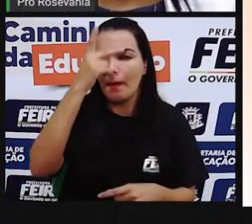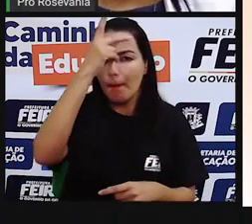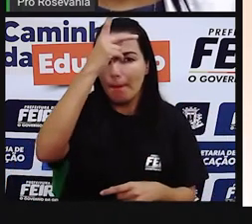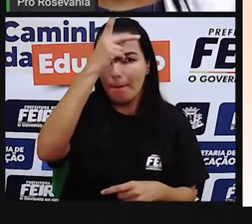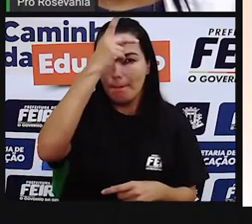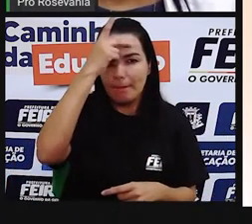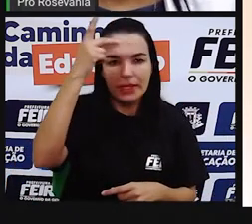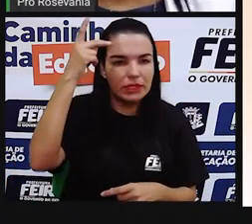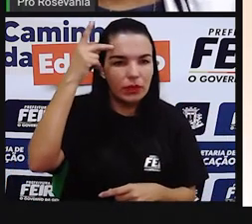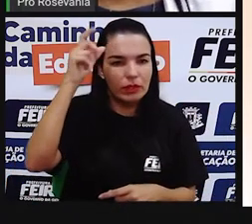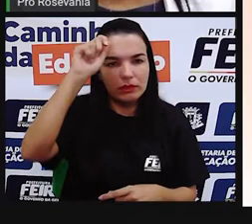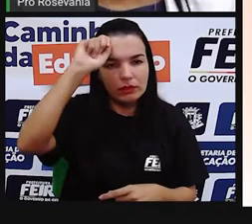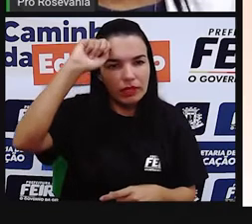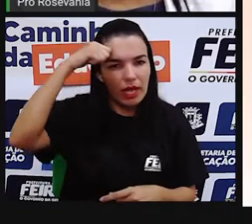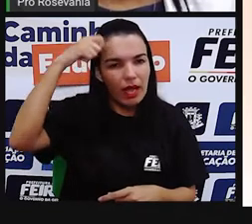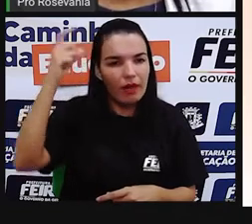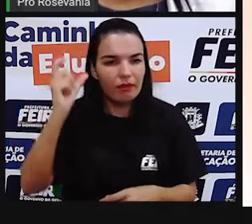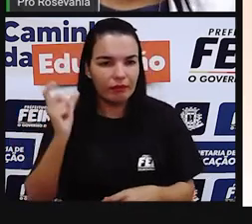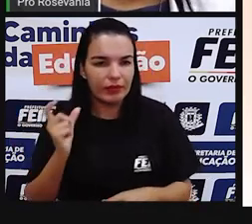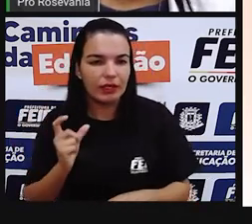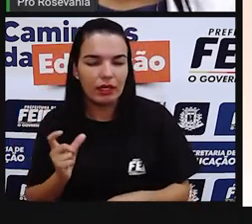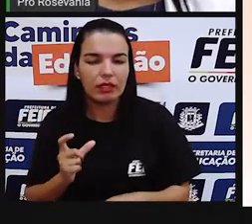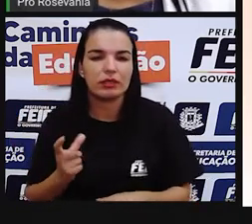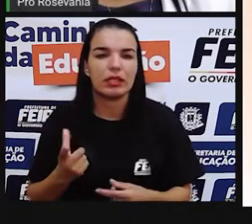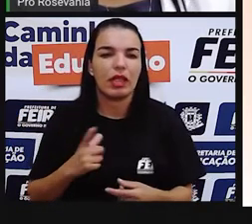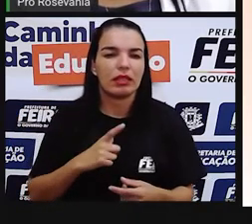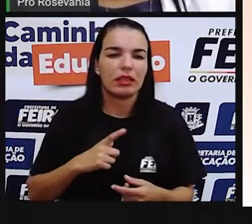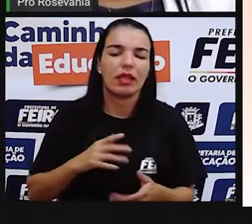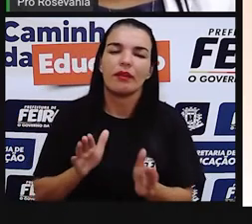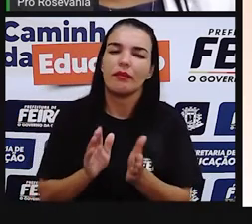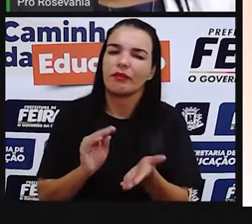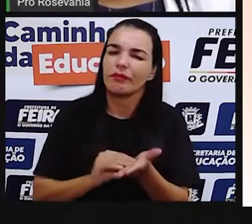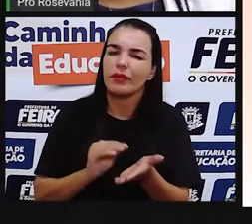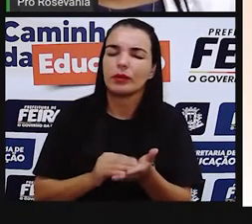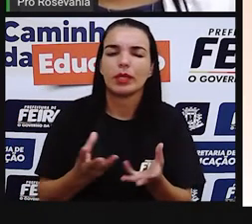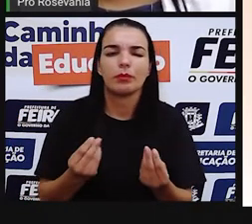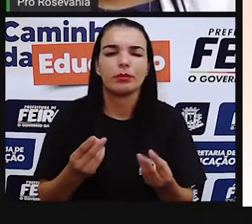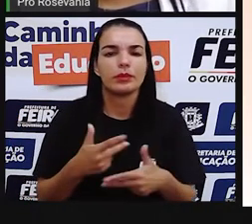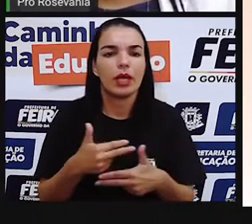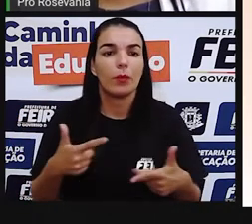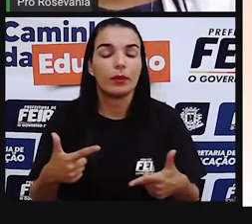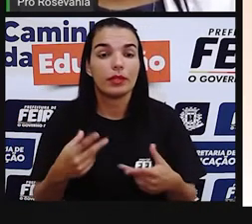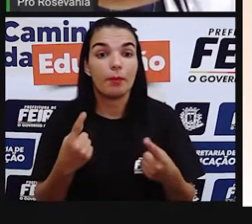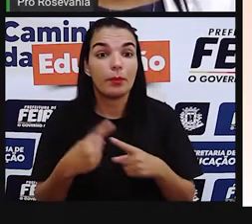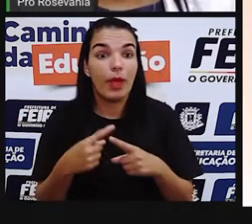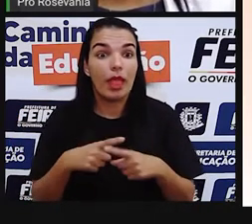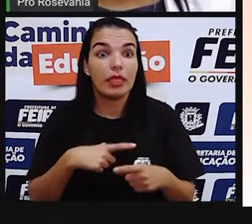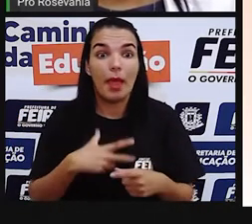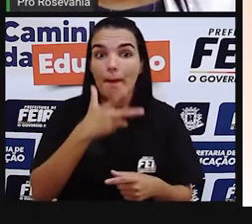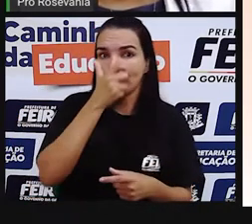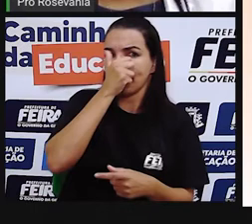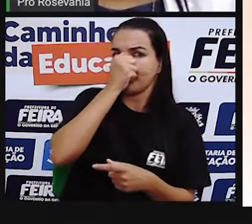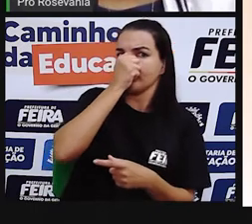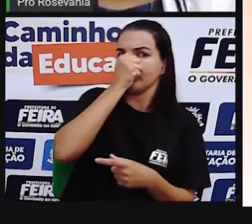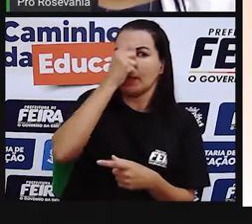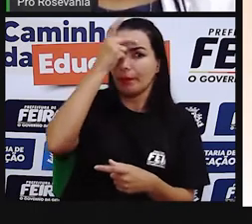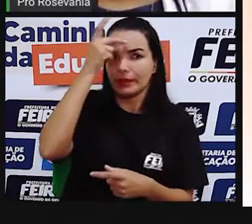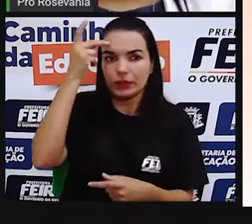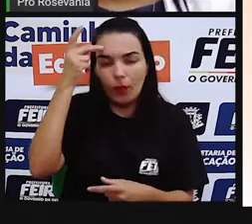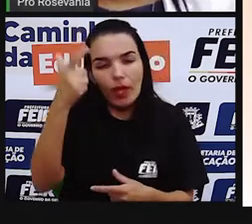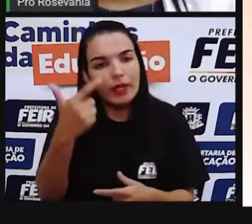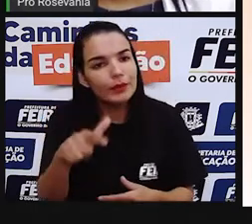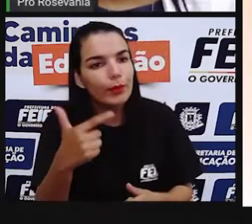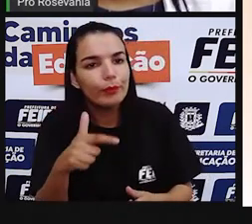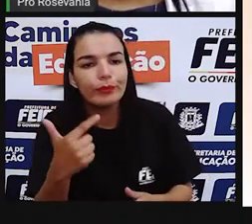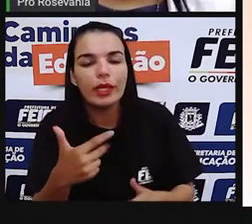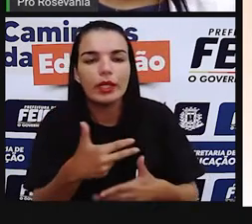é muito grande, falta de tudo, alimentação, falta água, né, falta saneamento básico, às vezes até a estrutura que você tem na